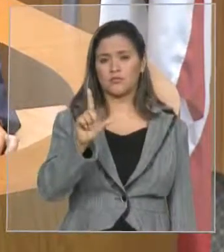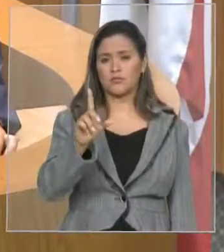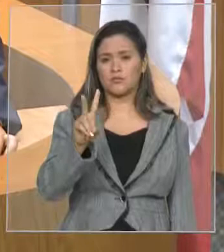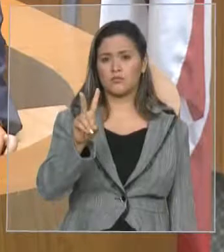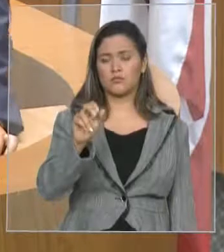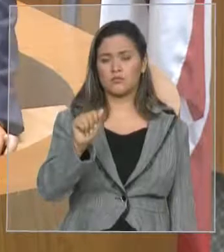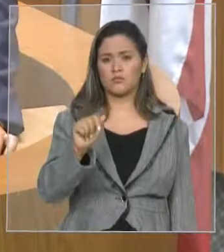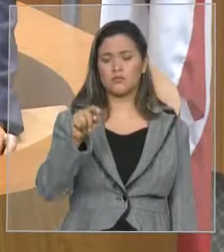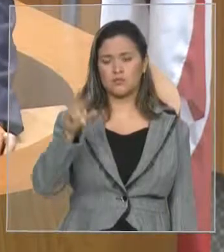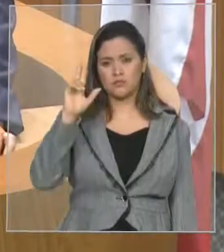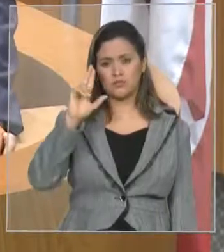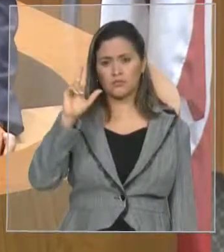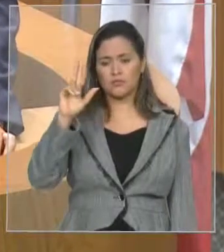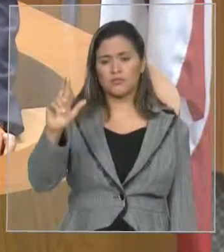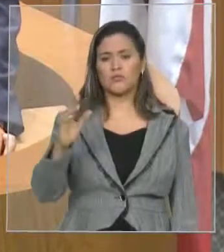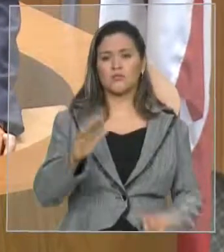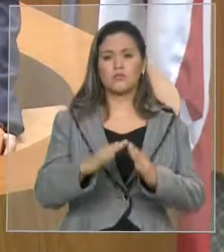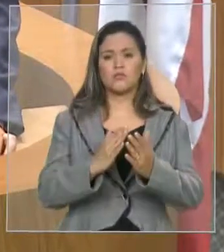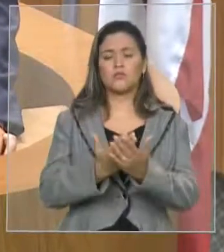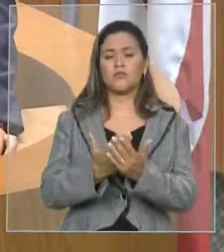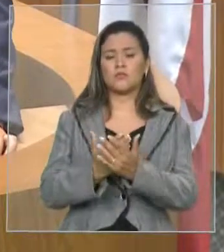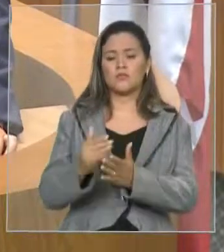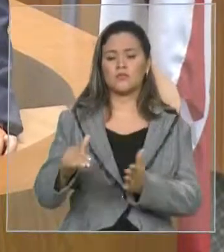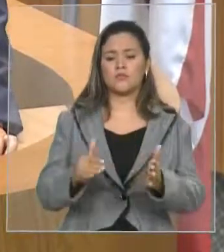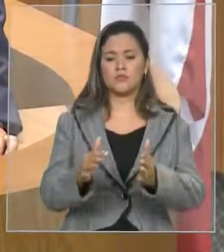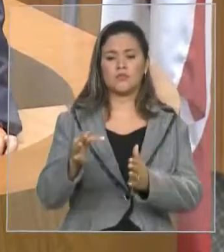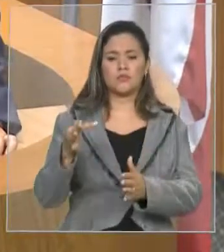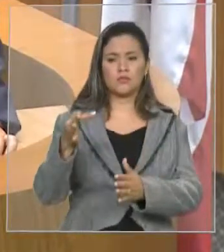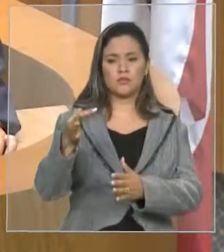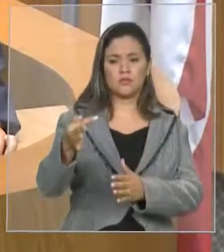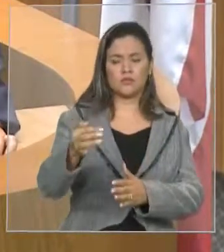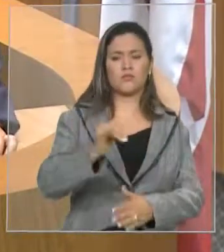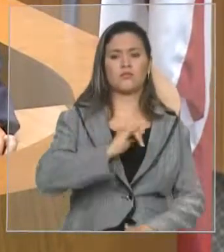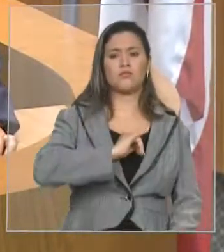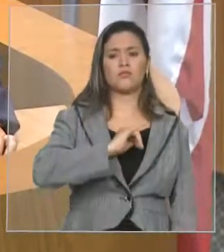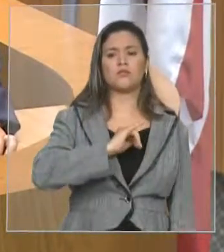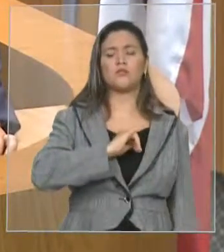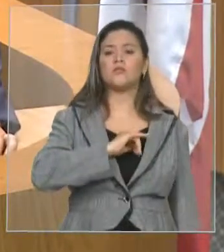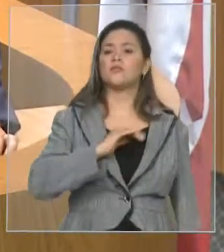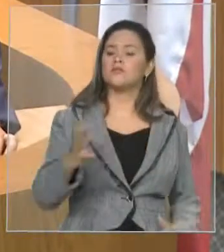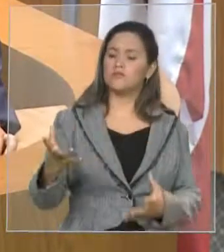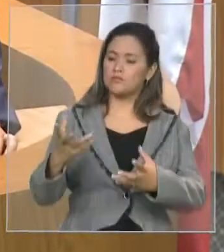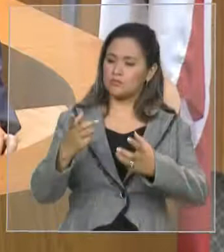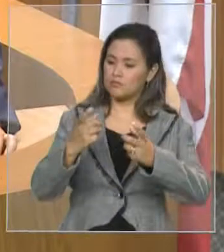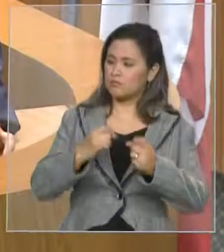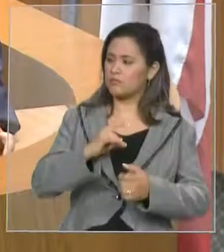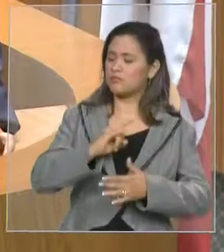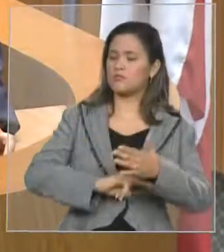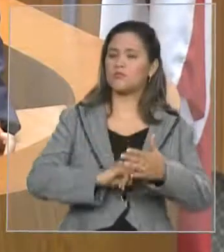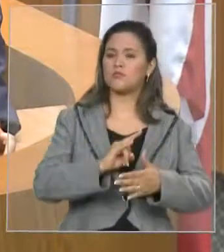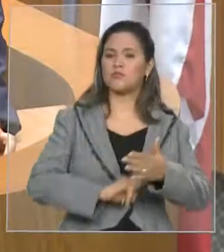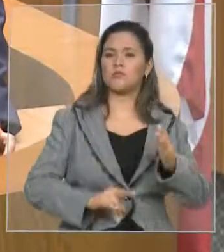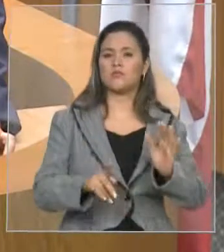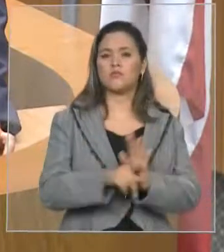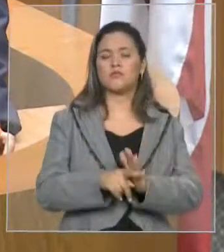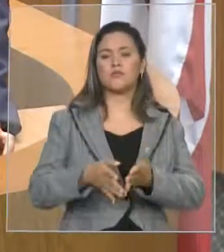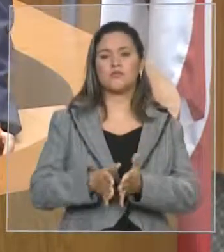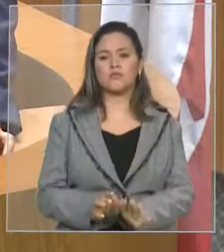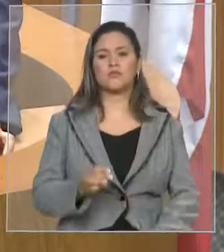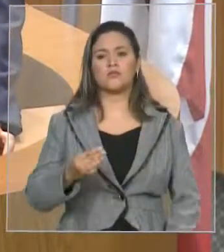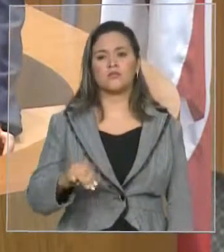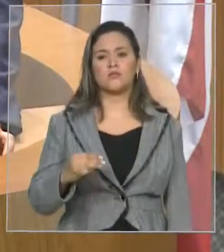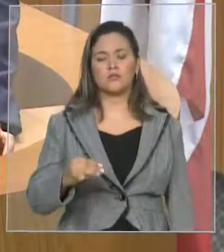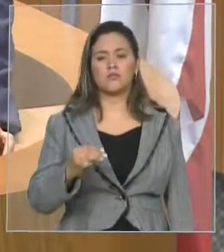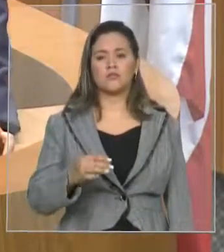escola Caminho do Futuro, Imperatriz, lá na Vila Nova, estará recebendo o título de cidadã maranhense. A professora Dalvani, que